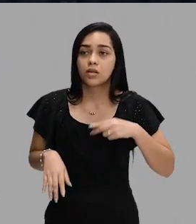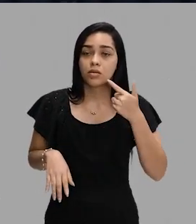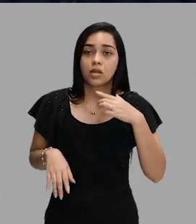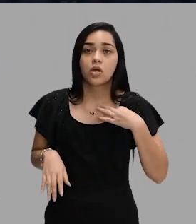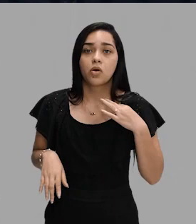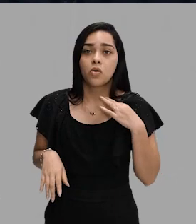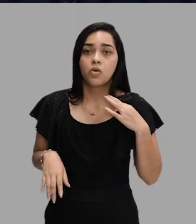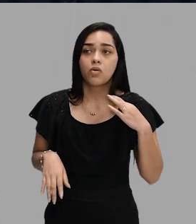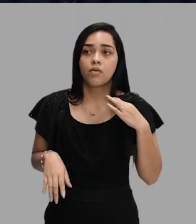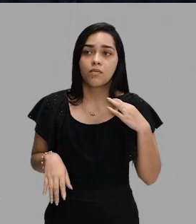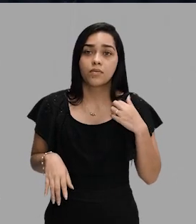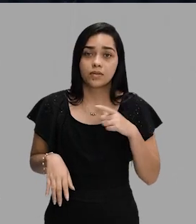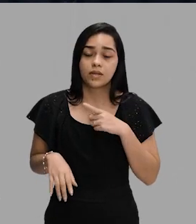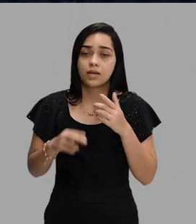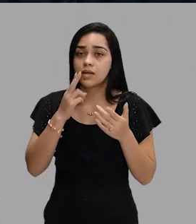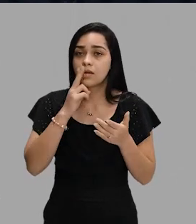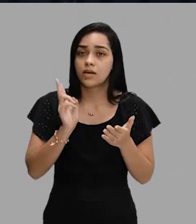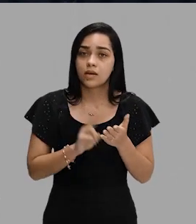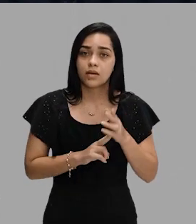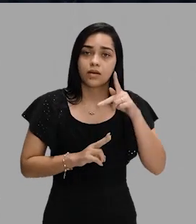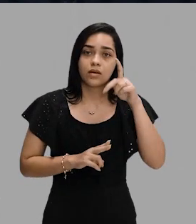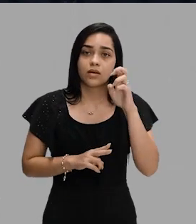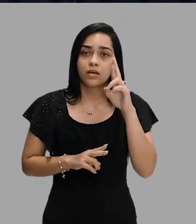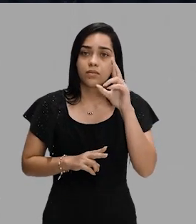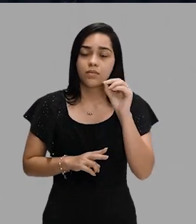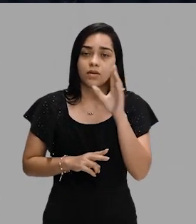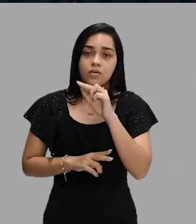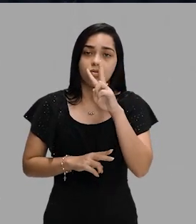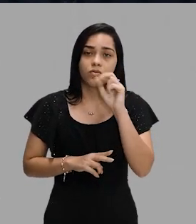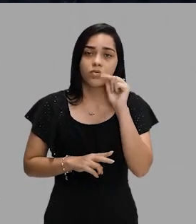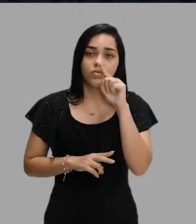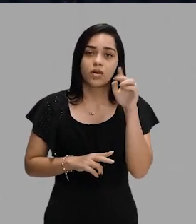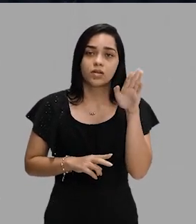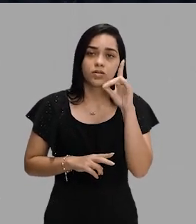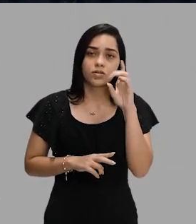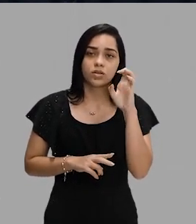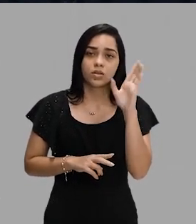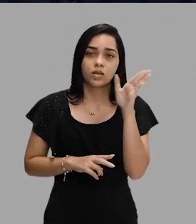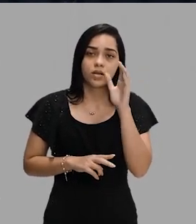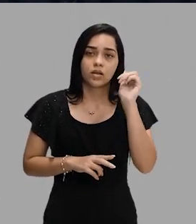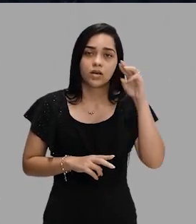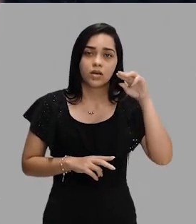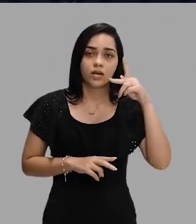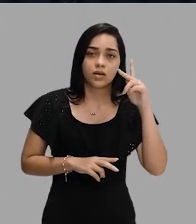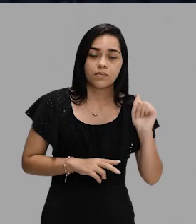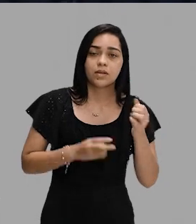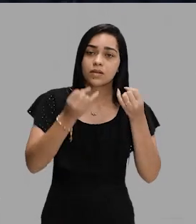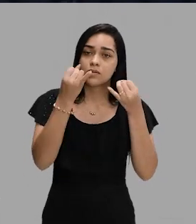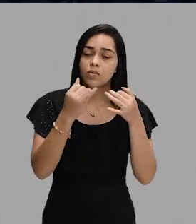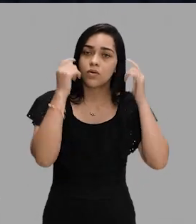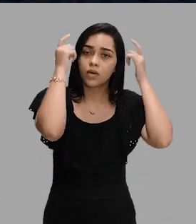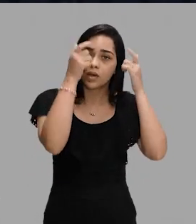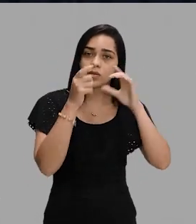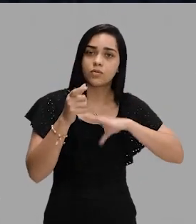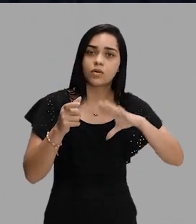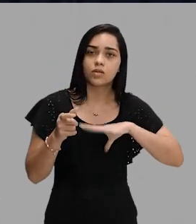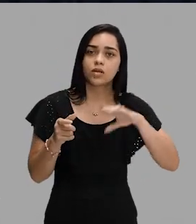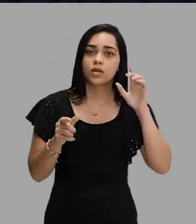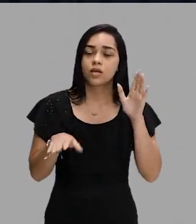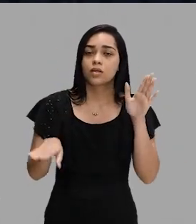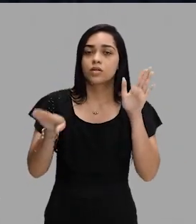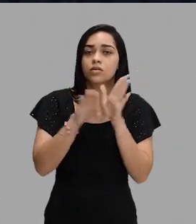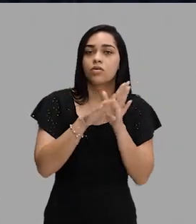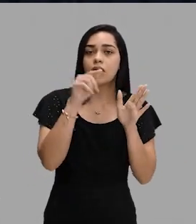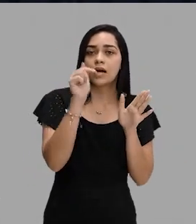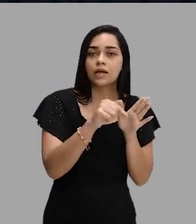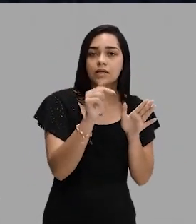nessa carta de Pero Vaz de Caminha, né? Relatou a carta ao rei de Portugal quando Pedro Álvares